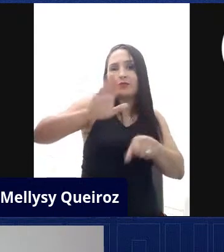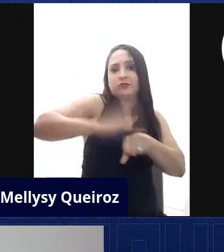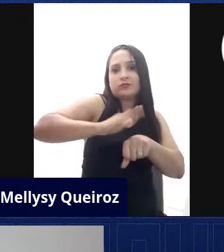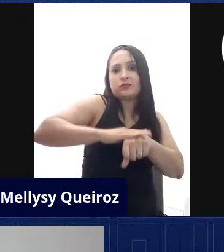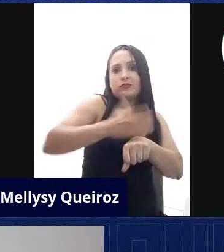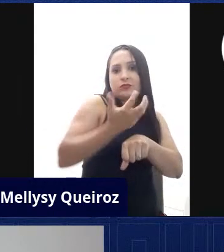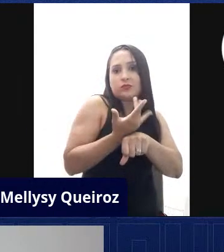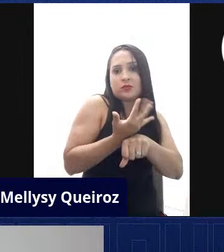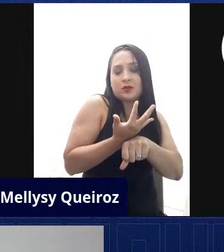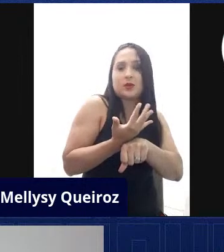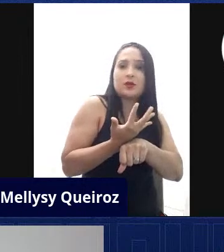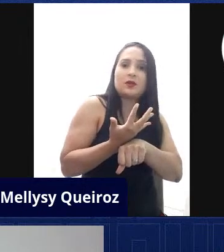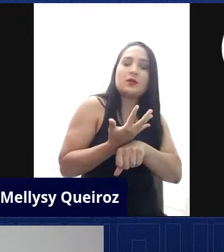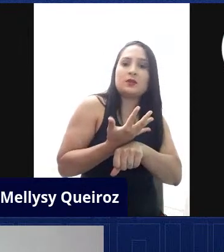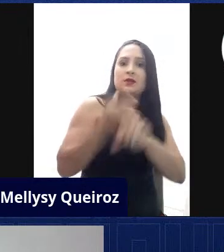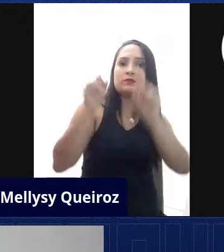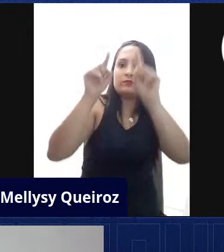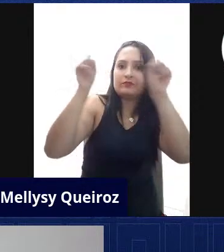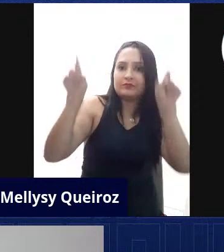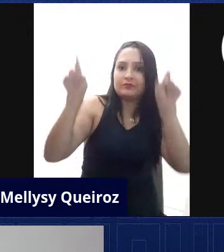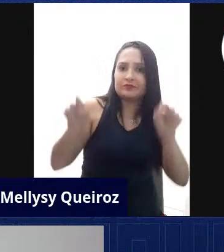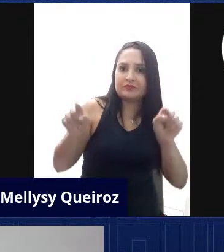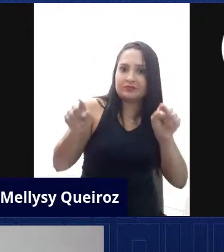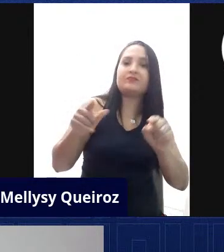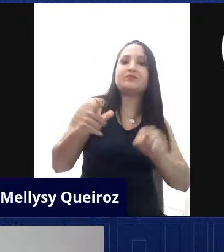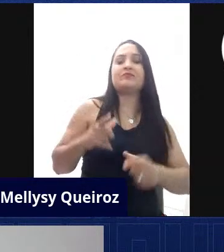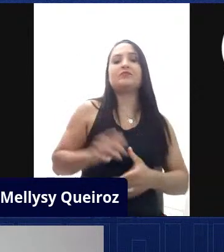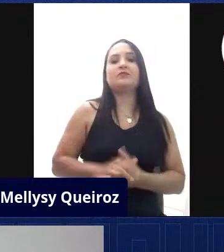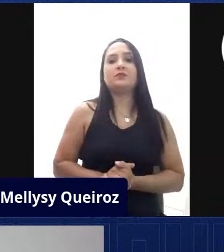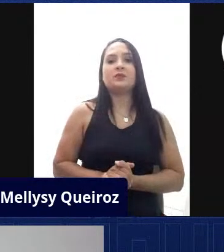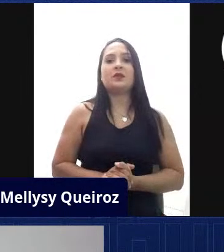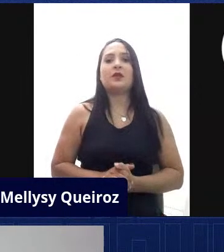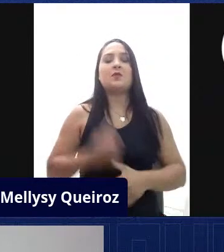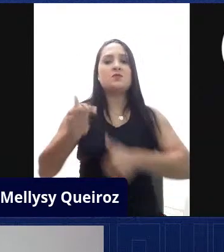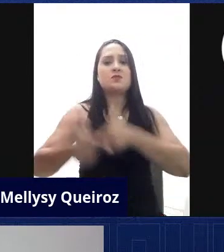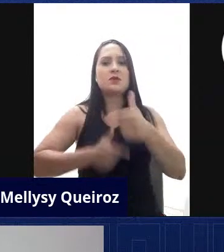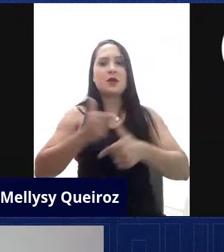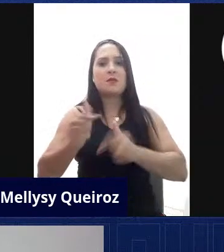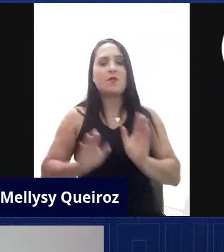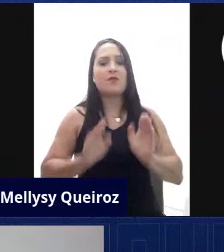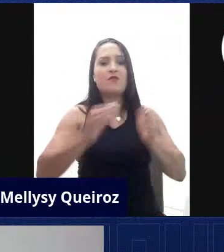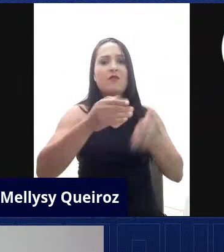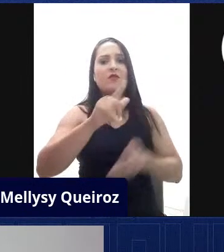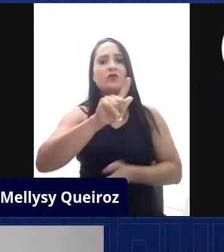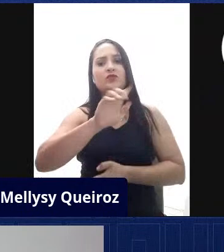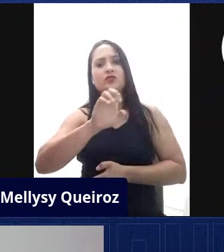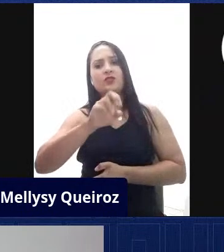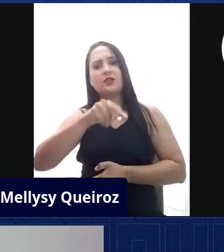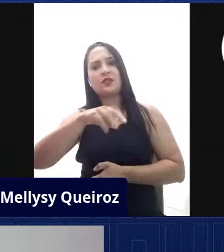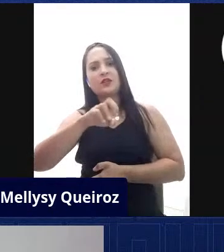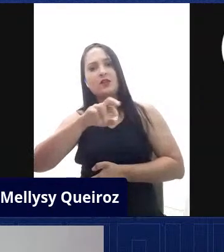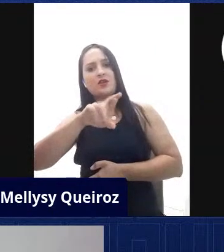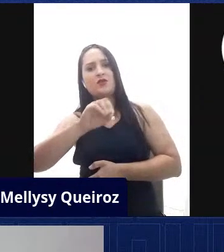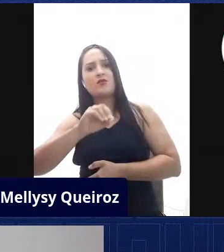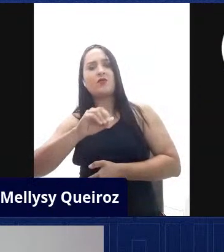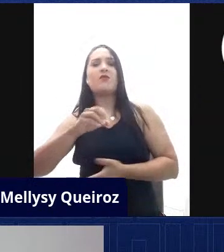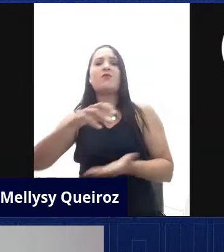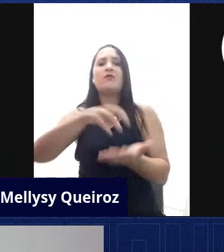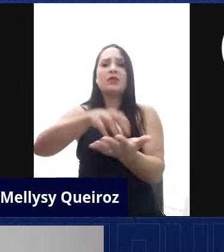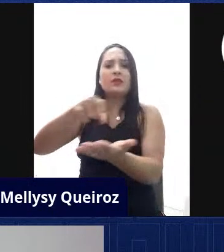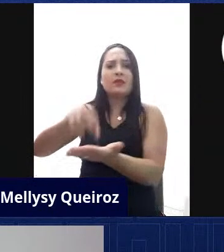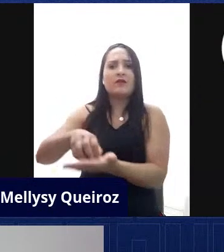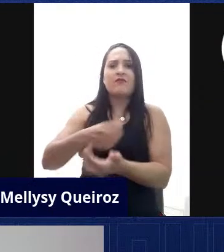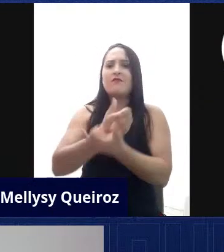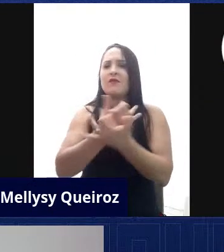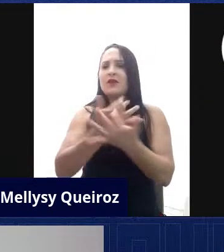todo um trabalho voltado para a questão de gênero, isso em vários departamentos, com vários pesquisadores e pesquisadoras.